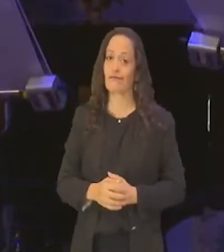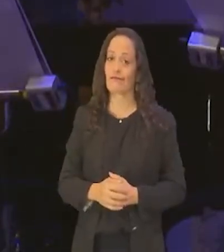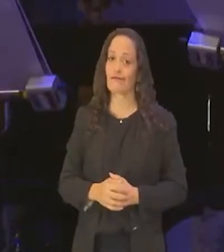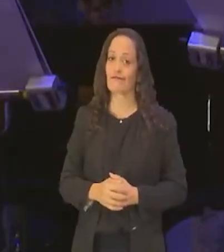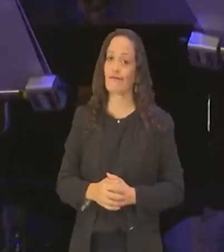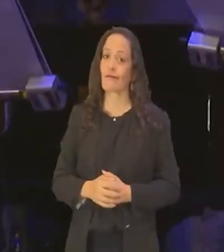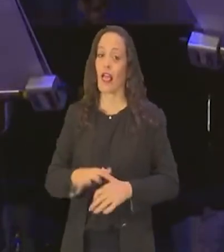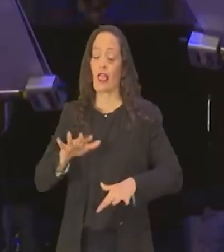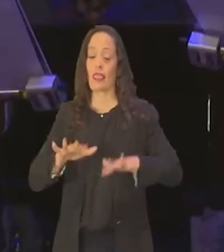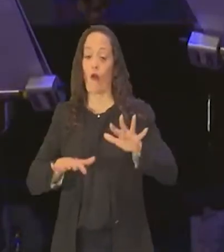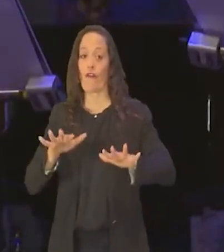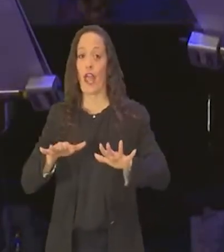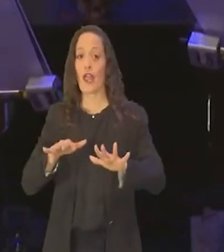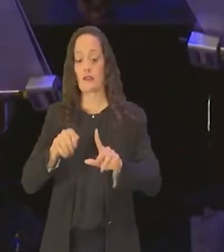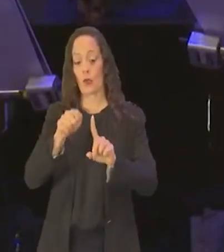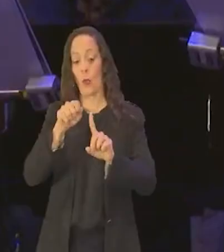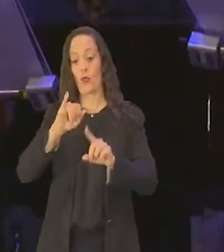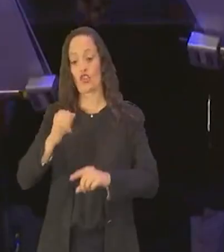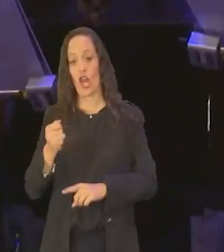primeiro mês do ano,